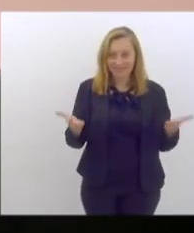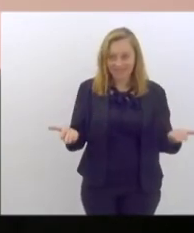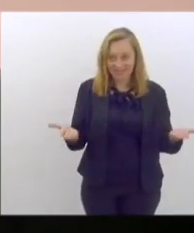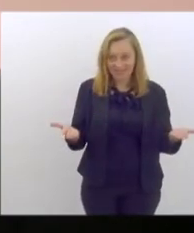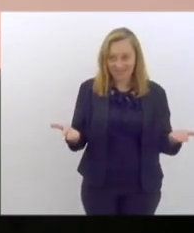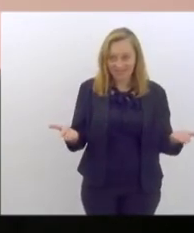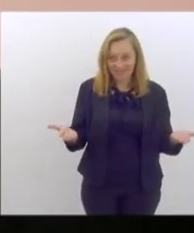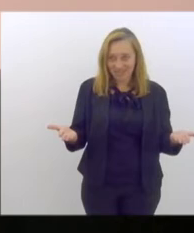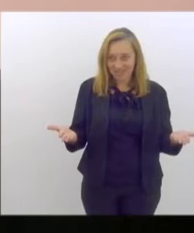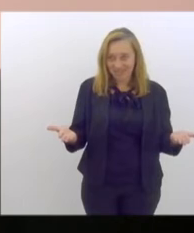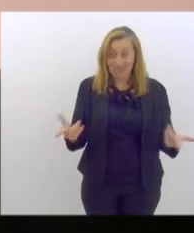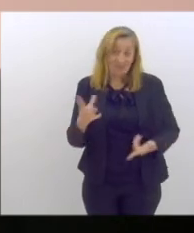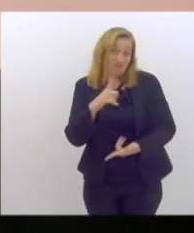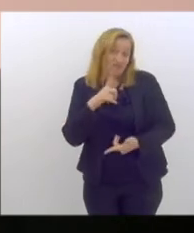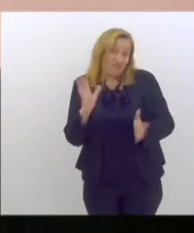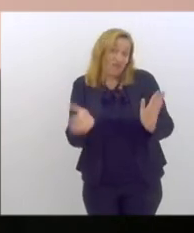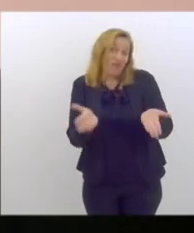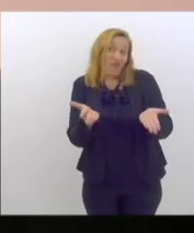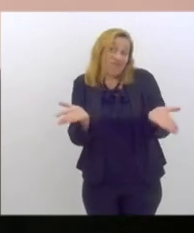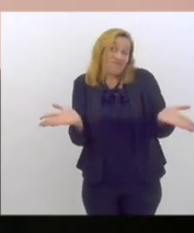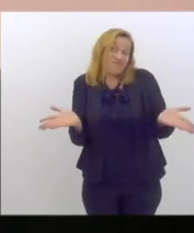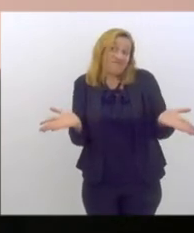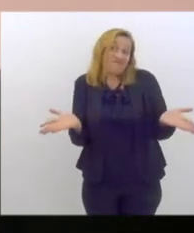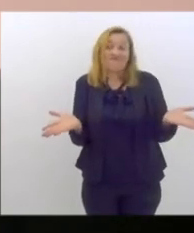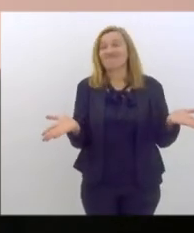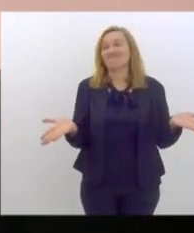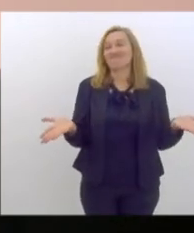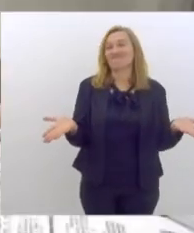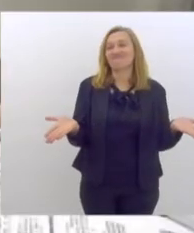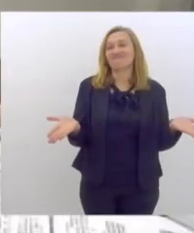botão até imagem eu tenho agora